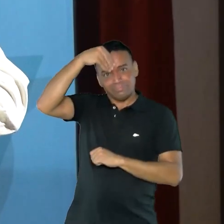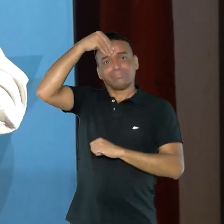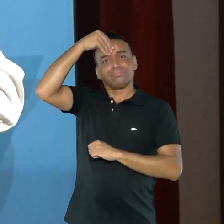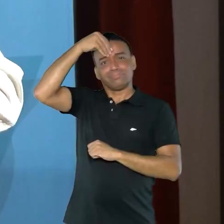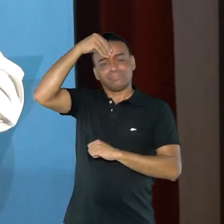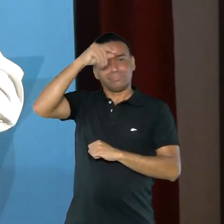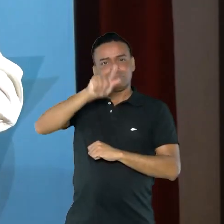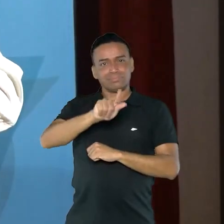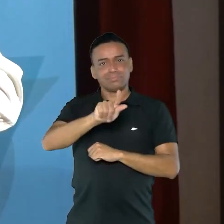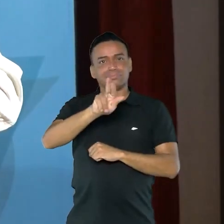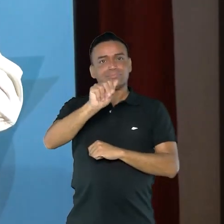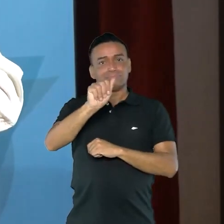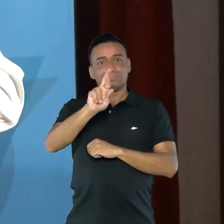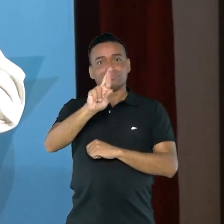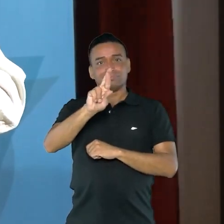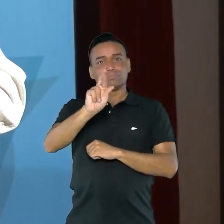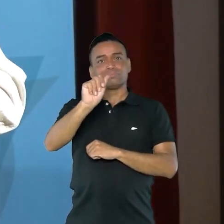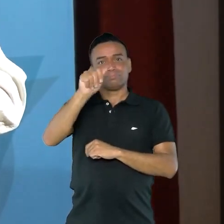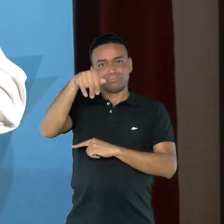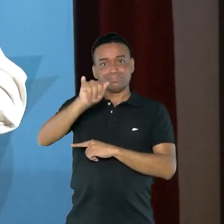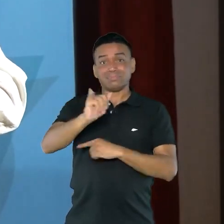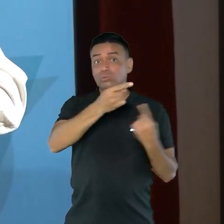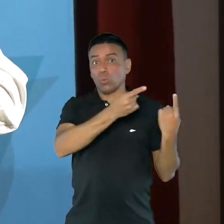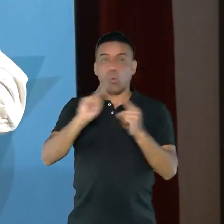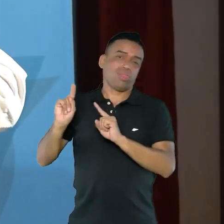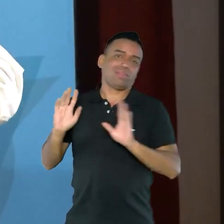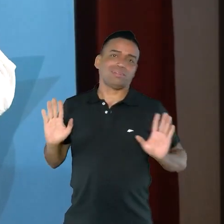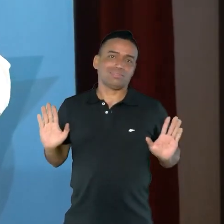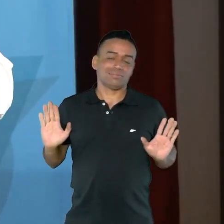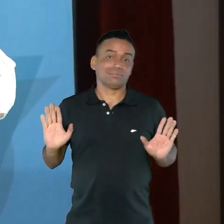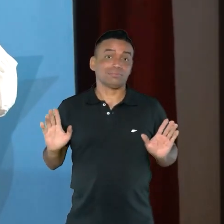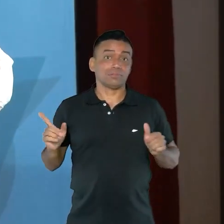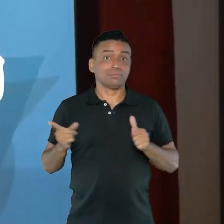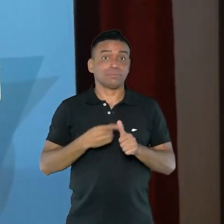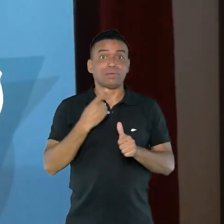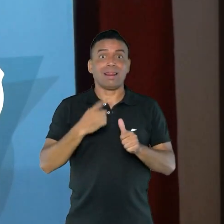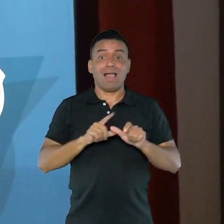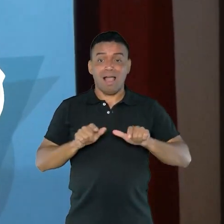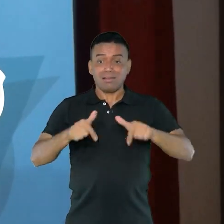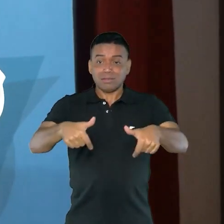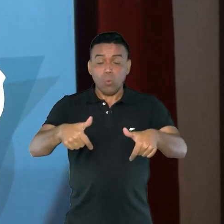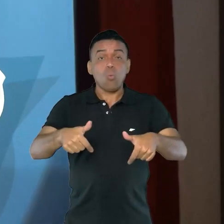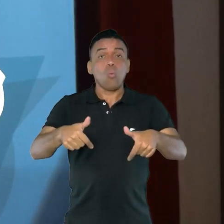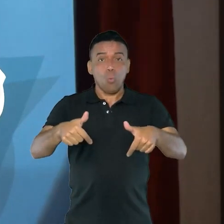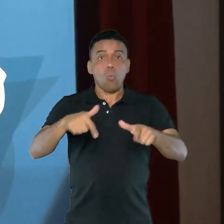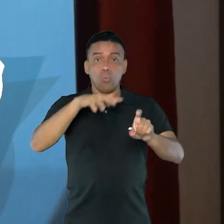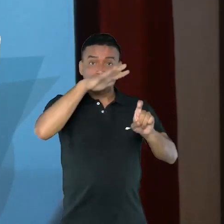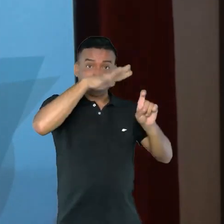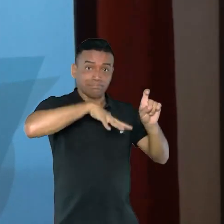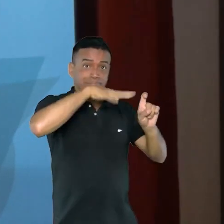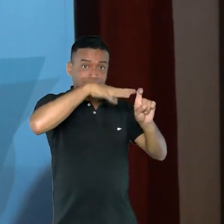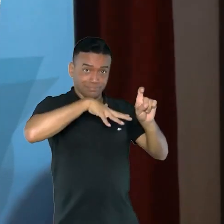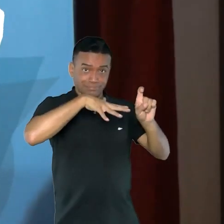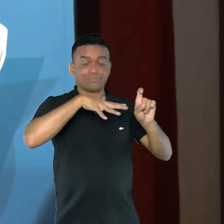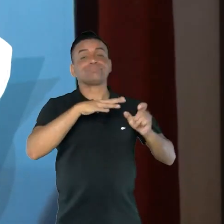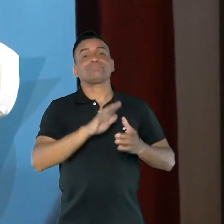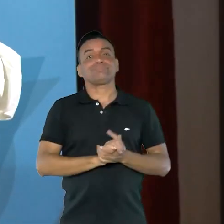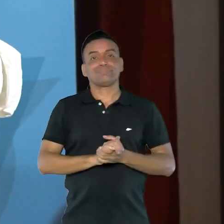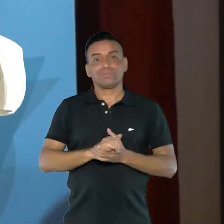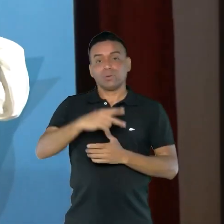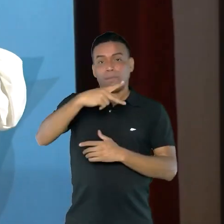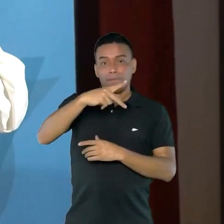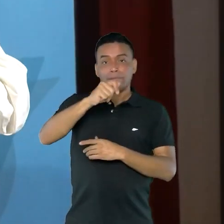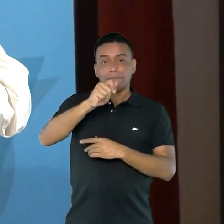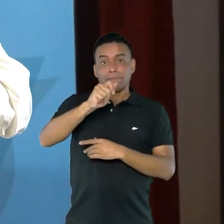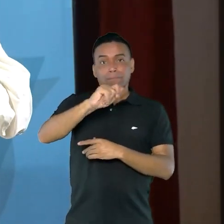o primeiro gesto desse ritual era do pajé ou dessa liderança espiritual, né, devolver o